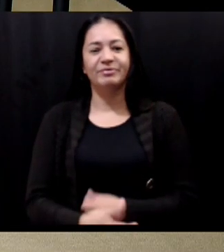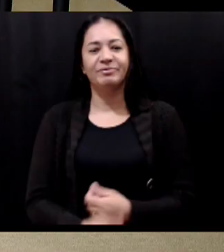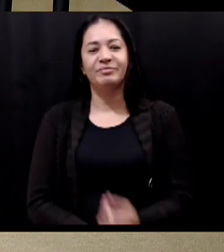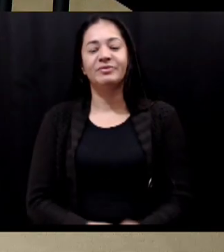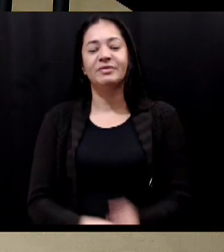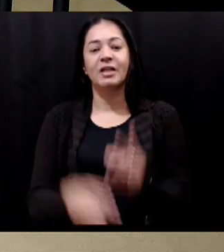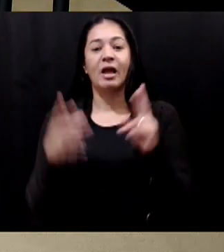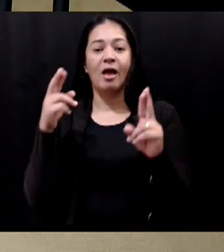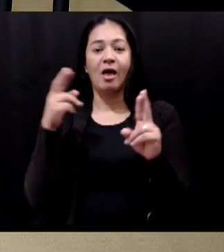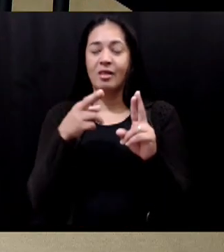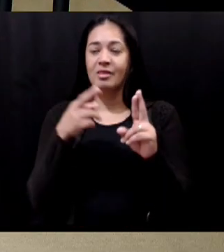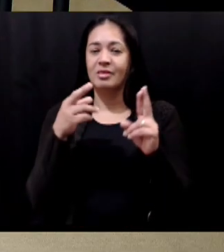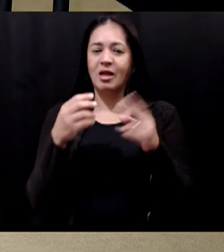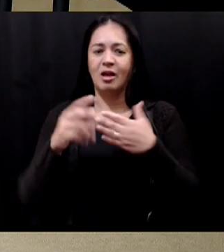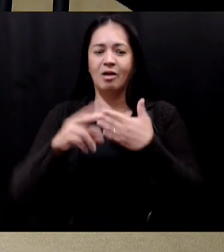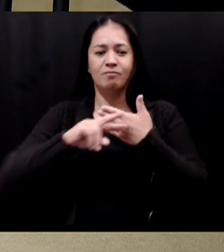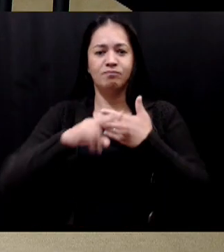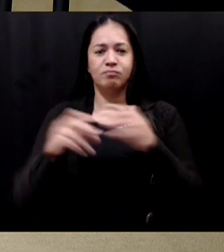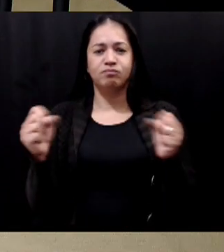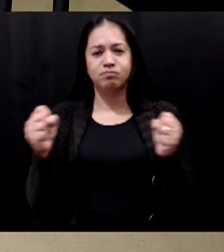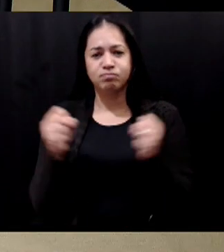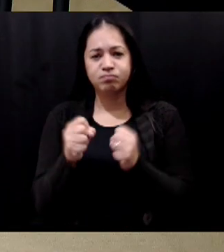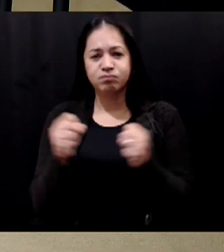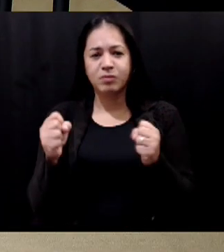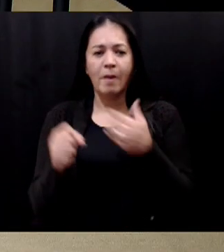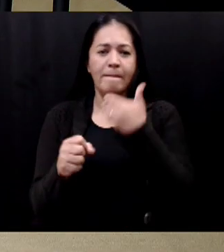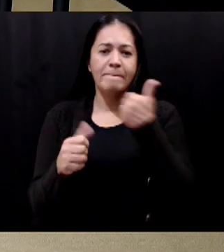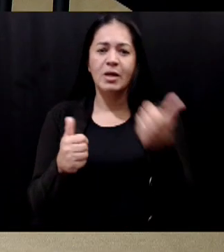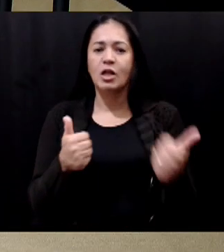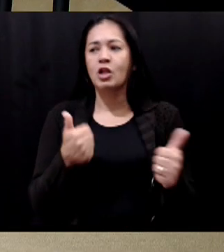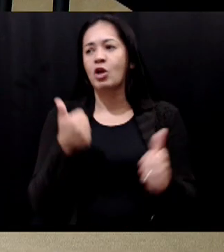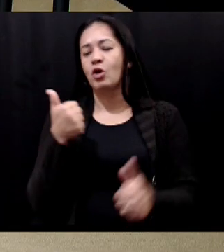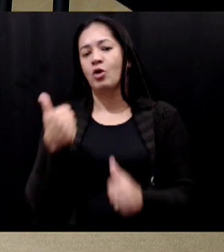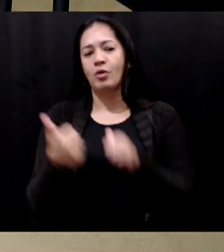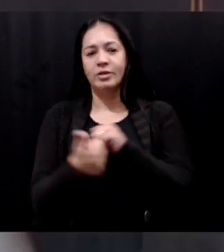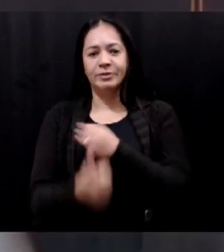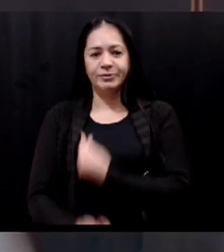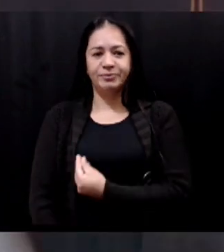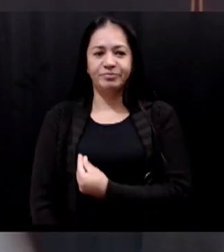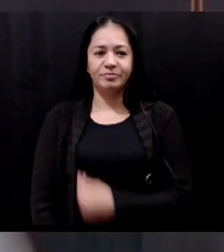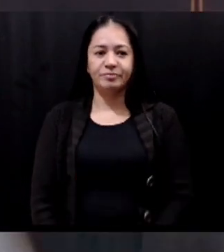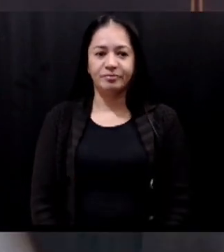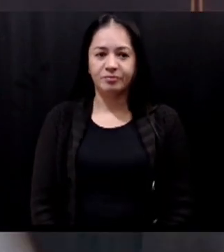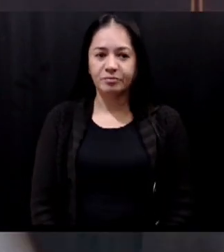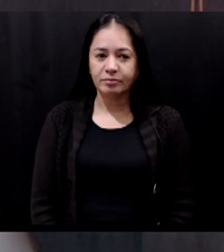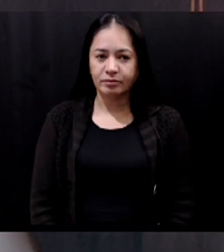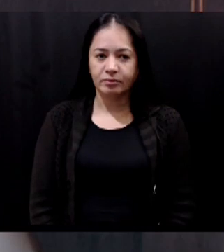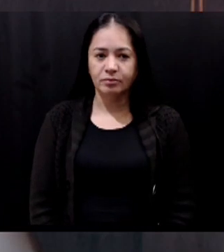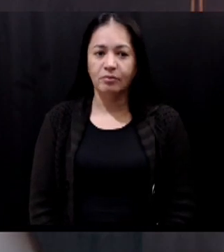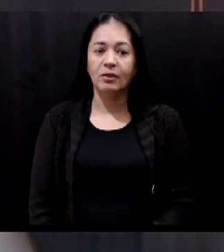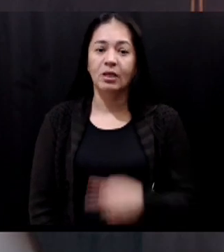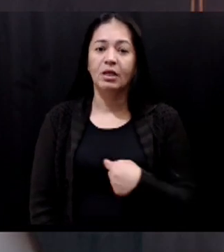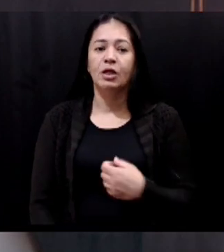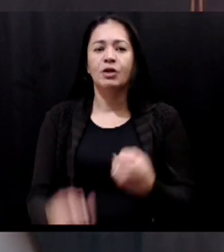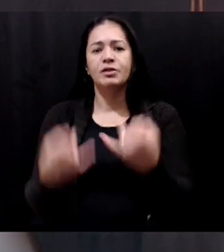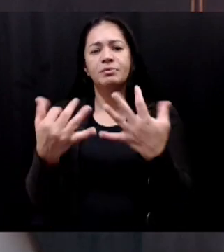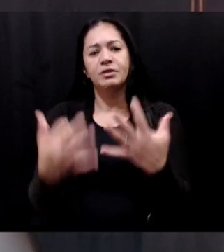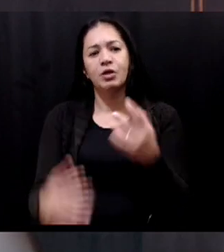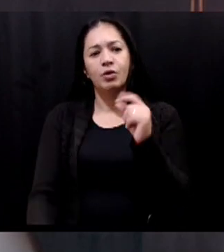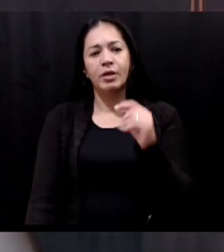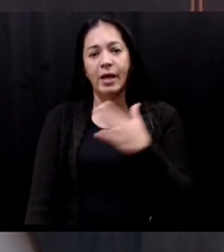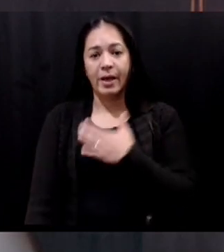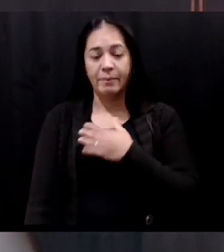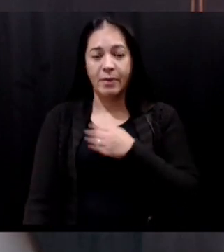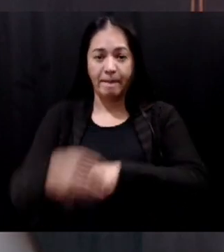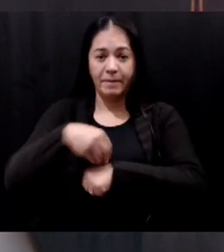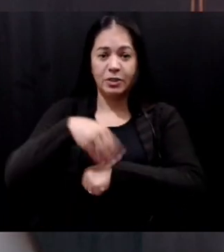efeito sanfona, né? A melhor qualidade de vida. Vamos lá, Rúbia. Eu diria que a minha maior dica seria: não